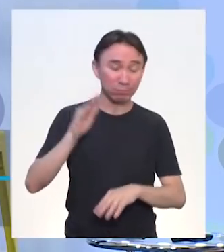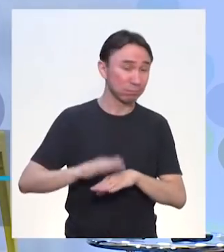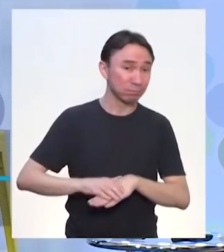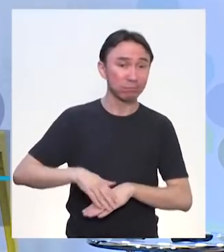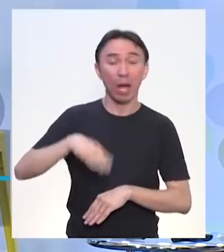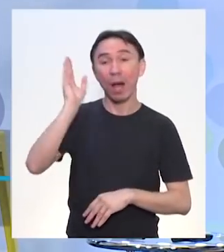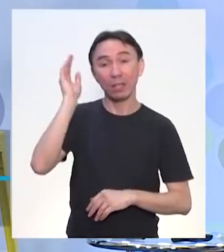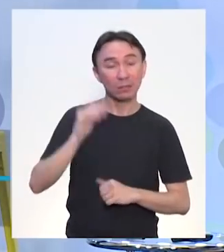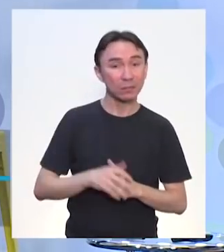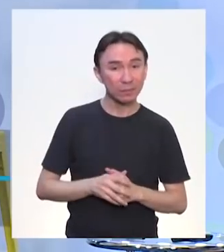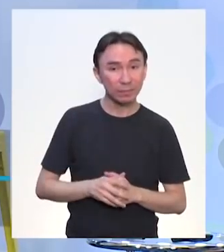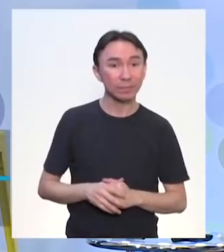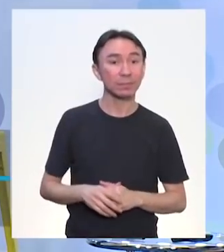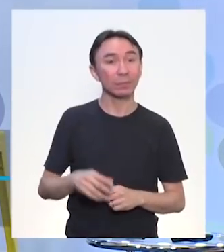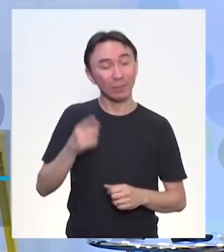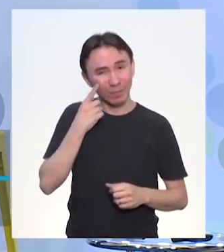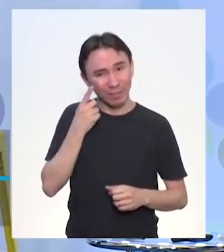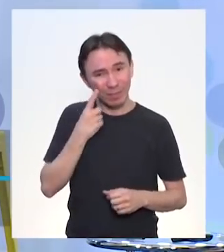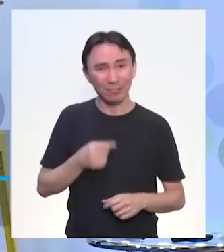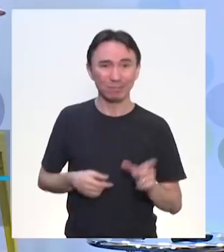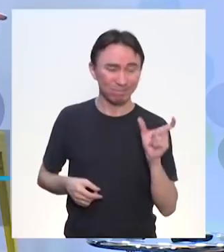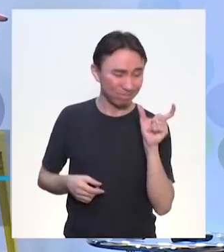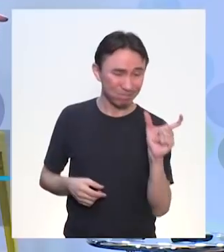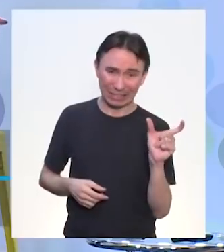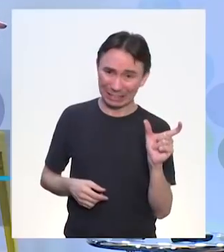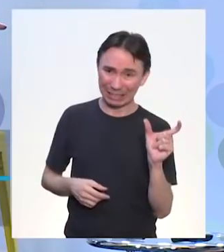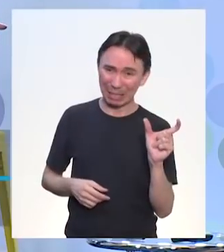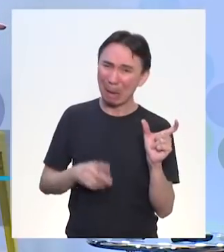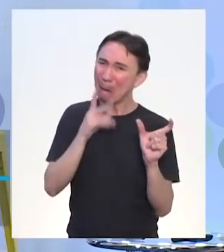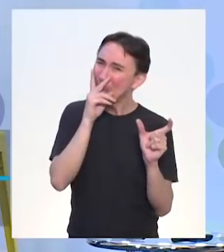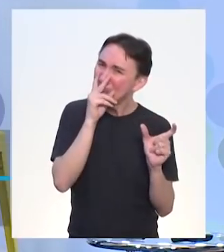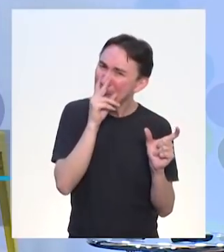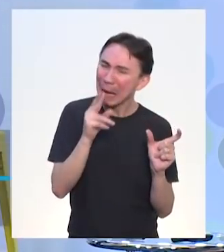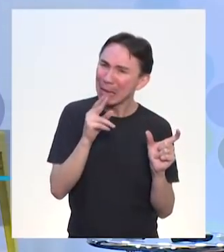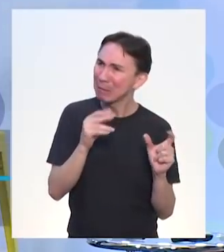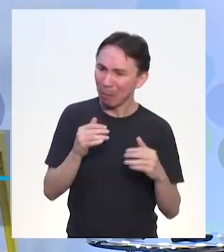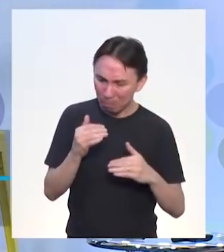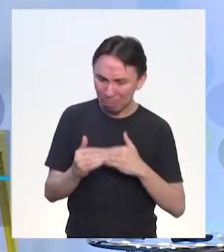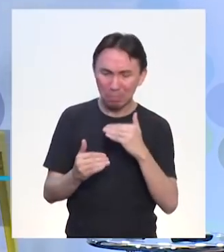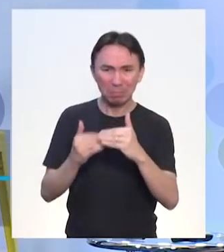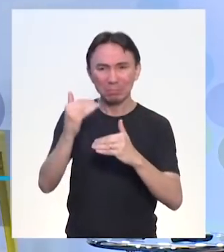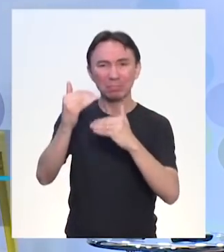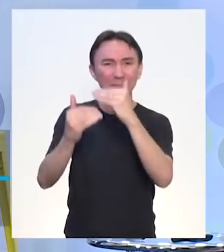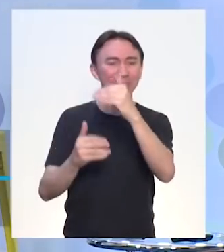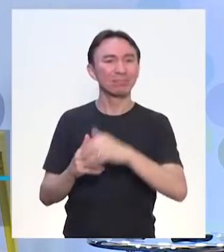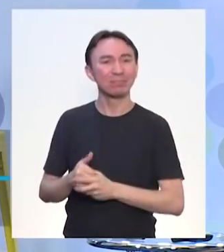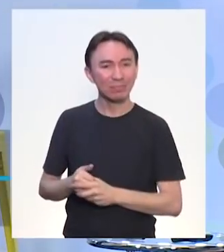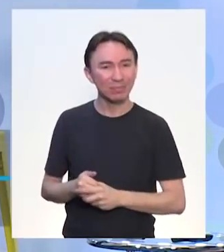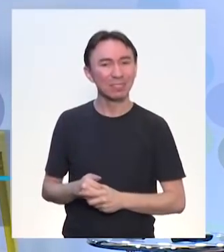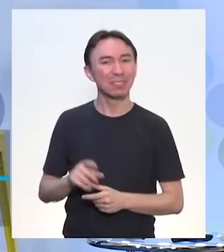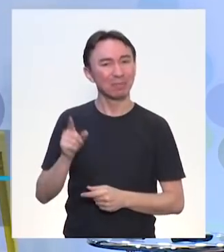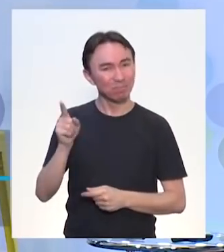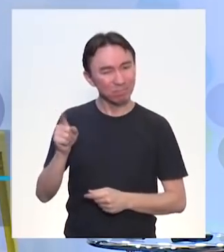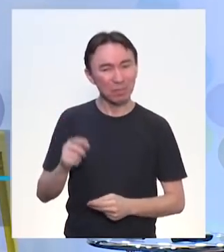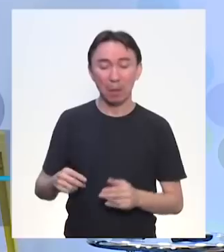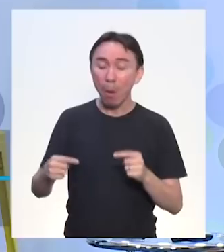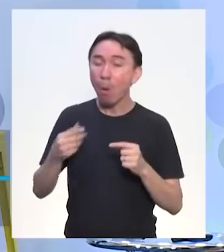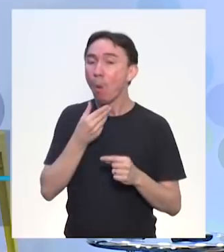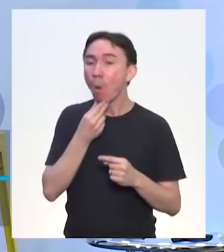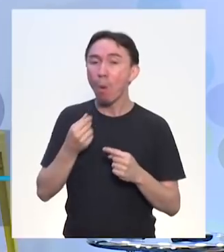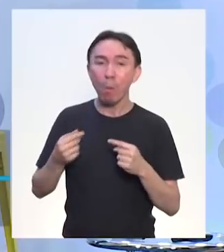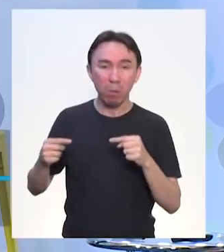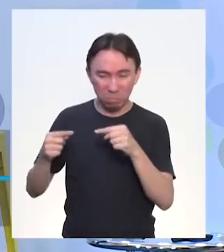essa palavra, por mais progressista que ela pareça, ela acaba tendo, junto ao Hitler, um